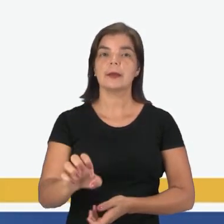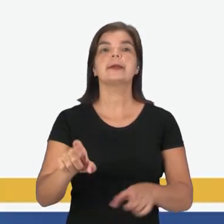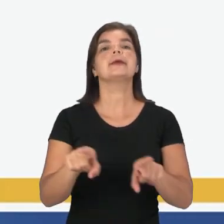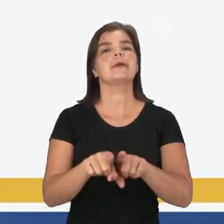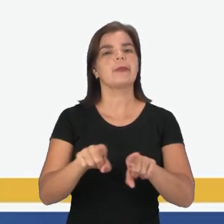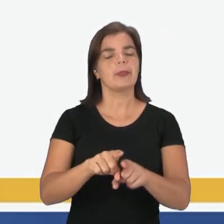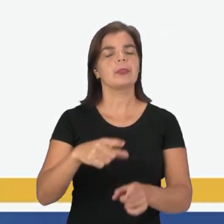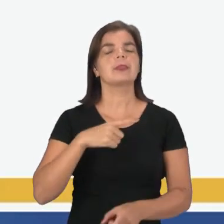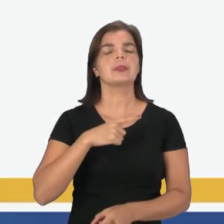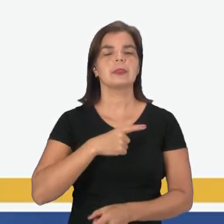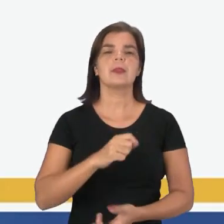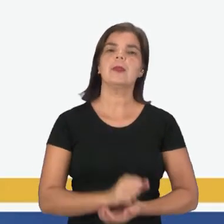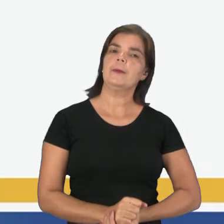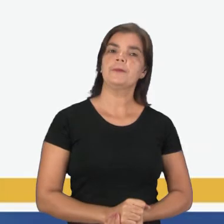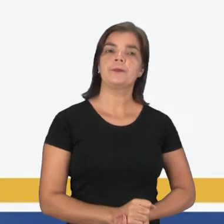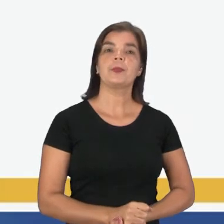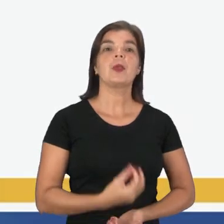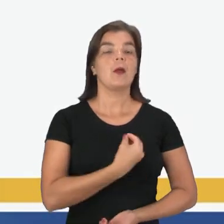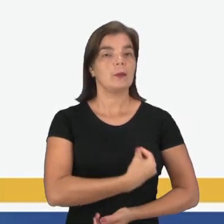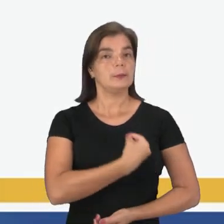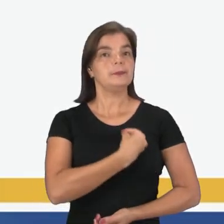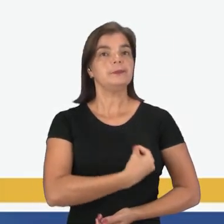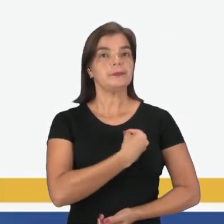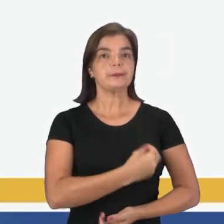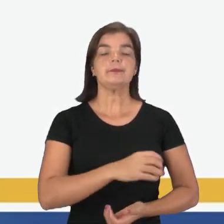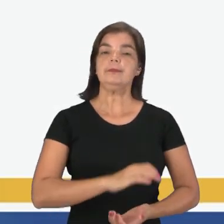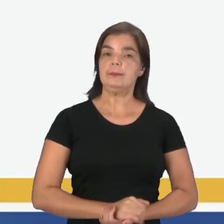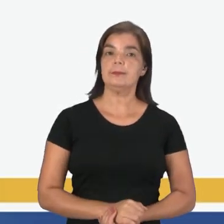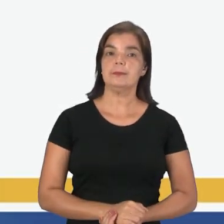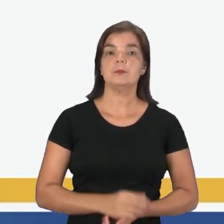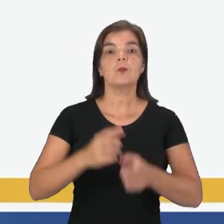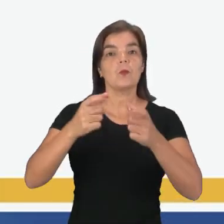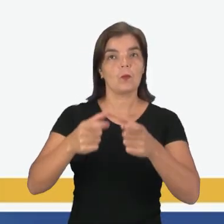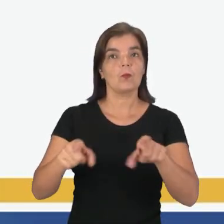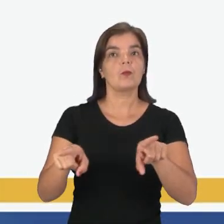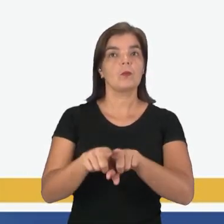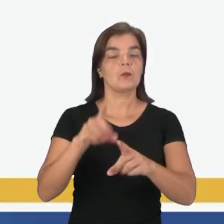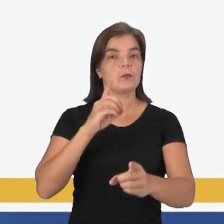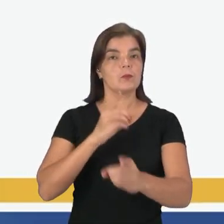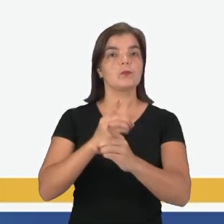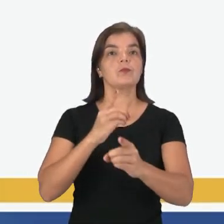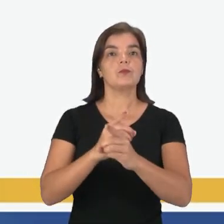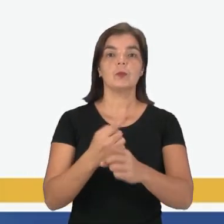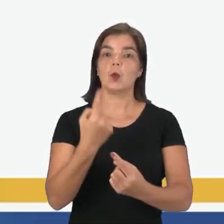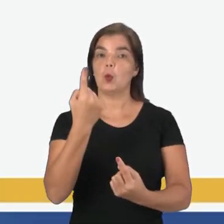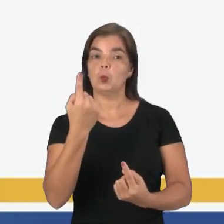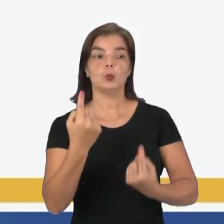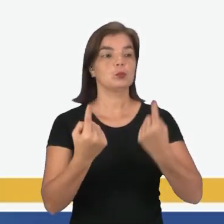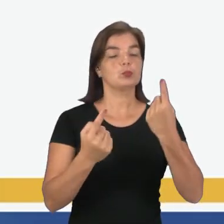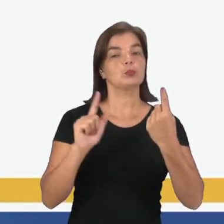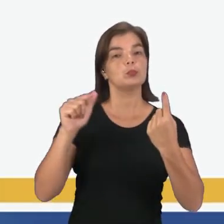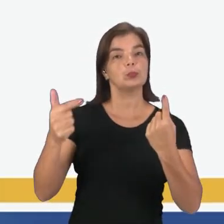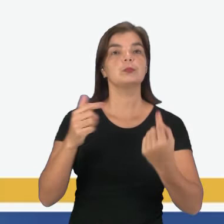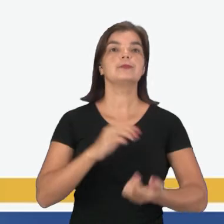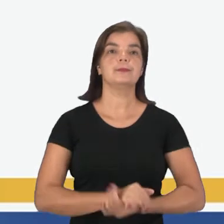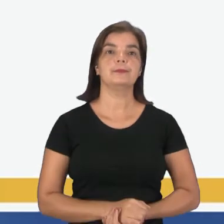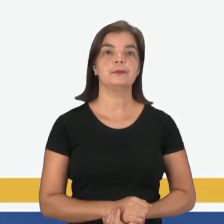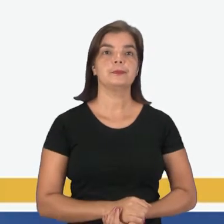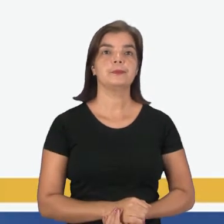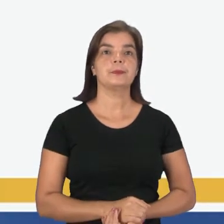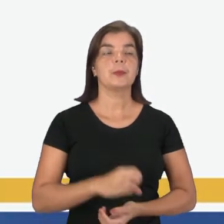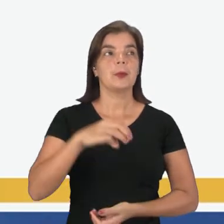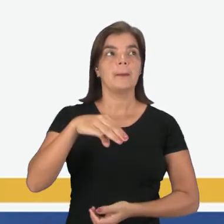Irã. Então essa religião ainda existe e nessa região a gente encontra tanto uma